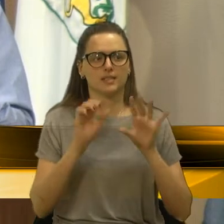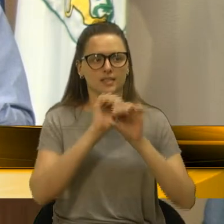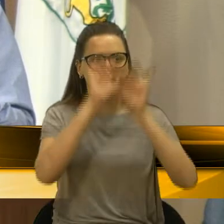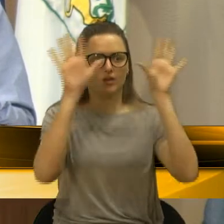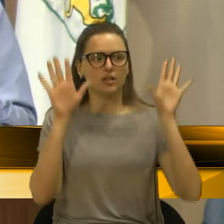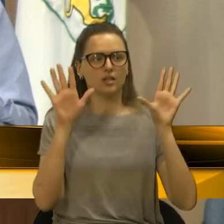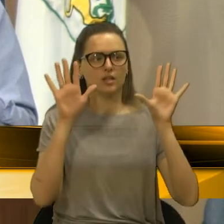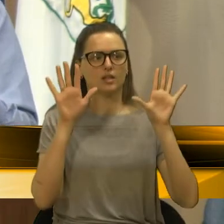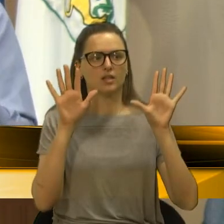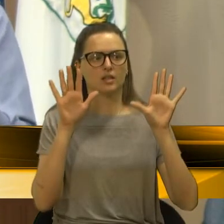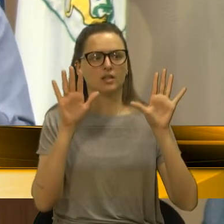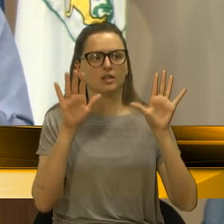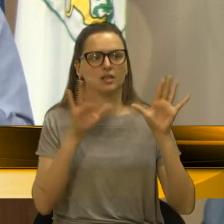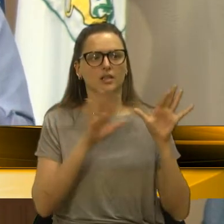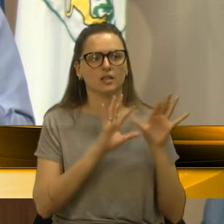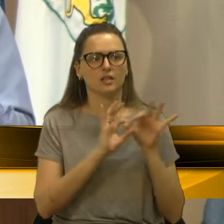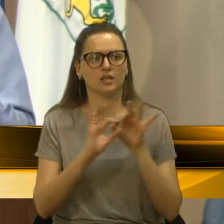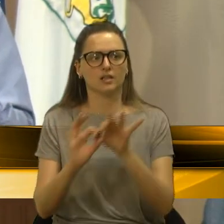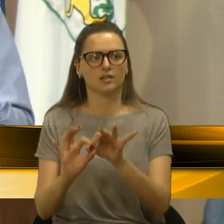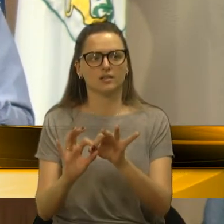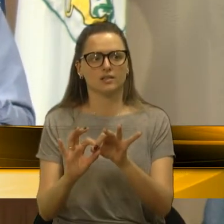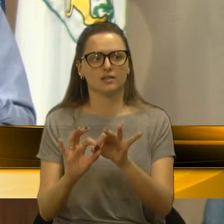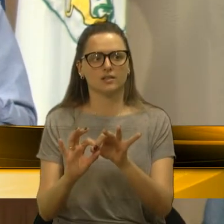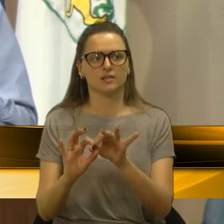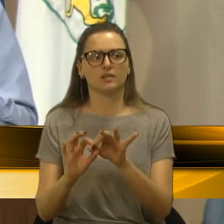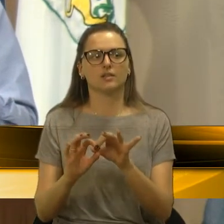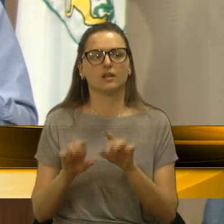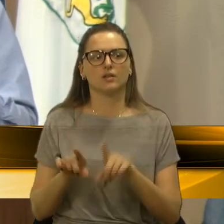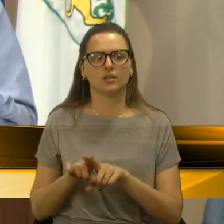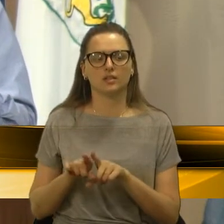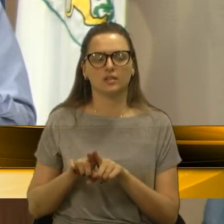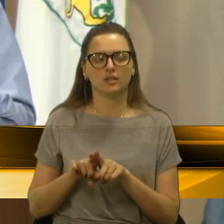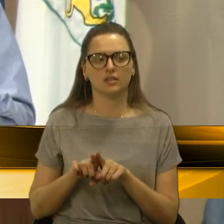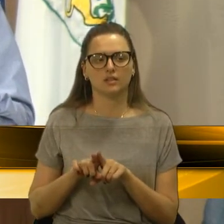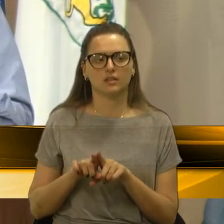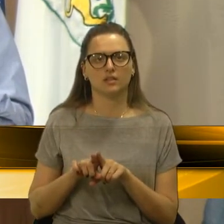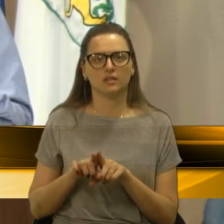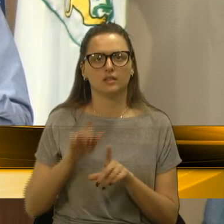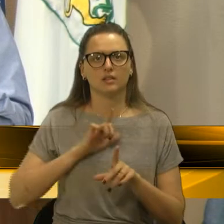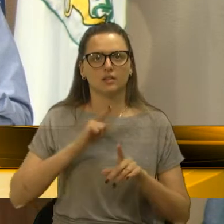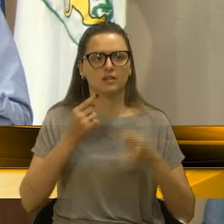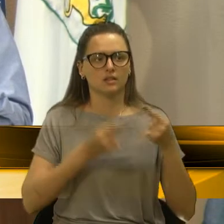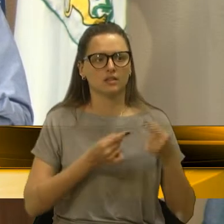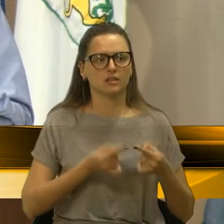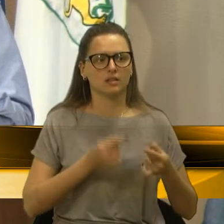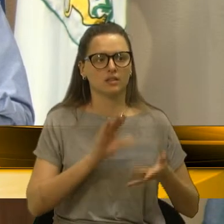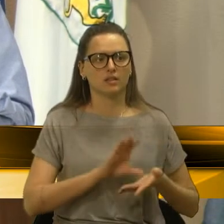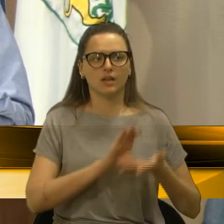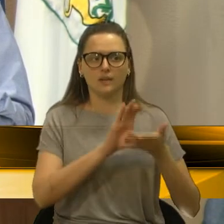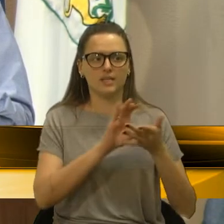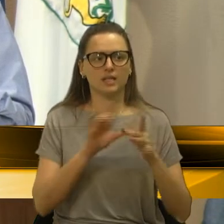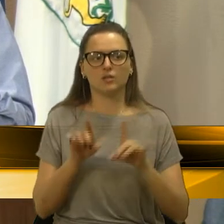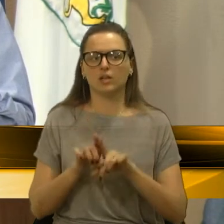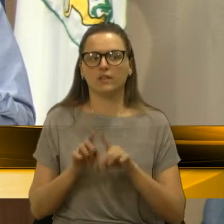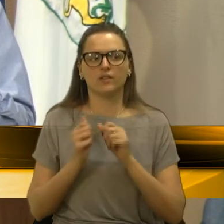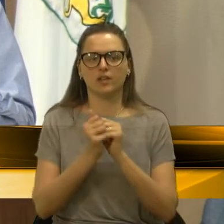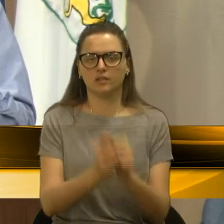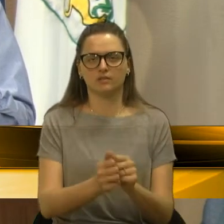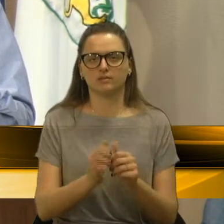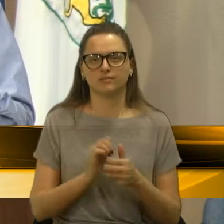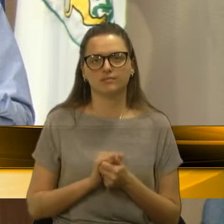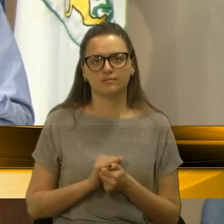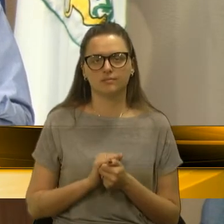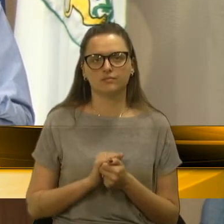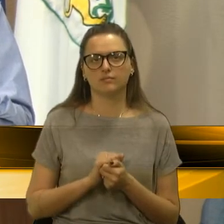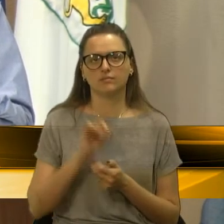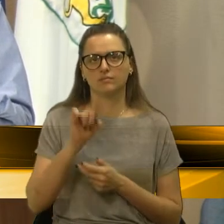responsável, conforme o que elaboramos e discutimos nas reuniões do Conselho e a partir da análise técnica da CEPLAN.